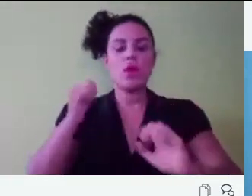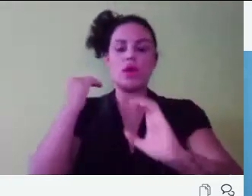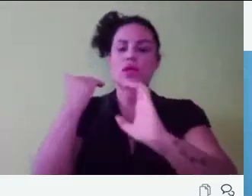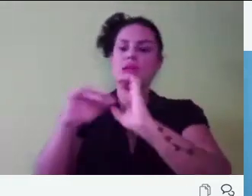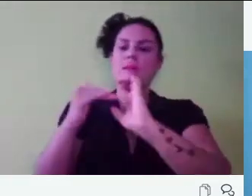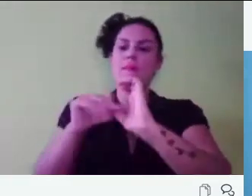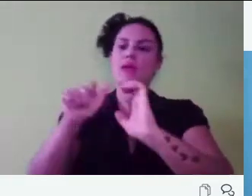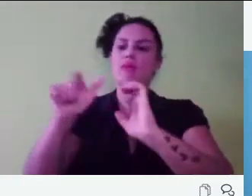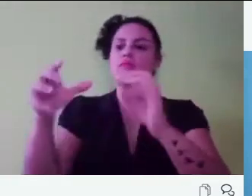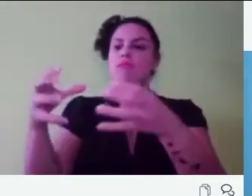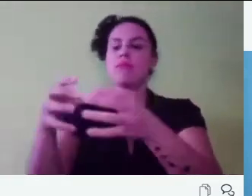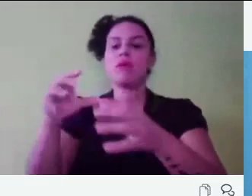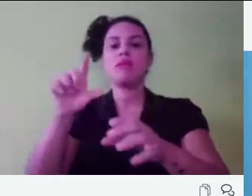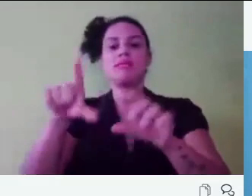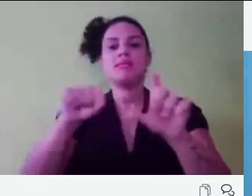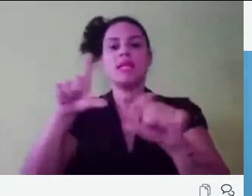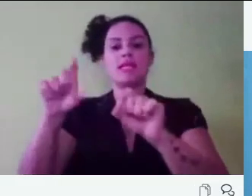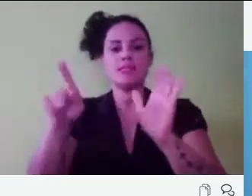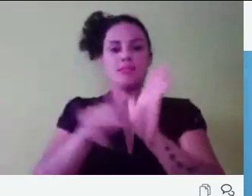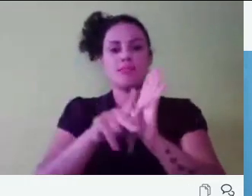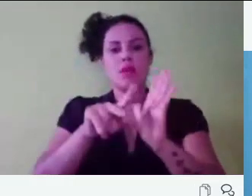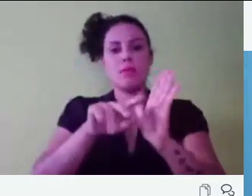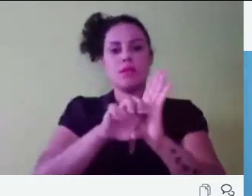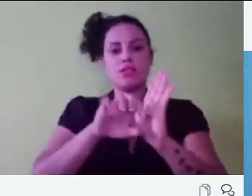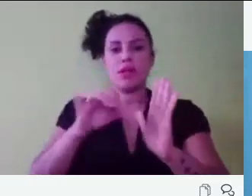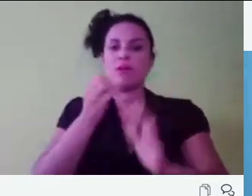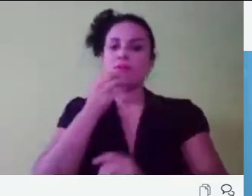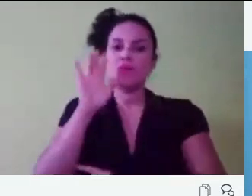disponível no edital. Tenha uma boa tarde a todos.